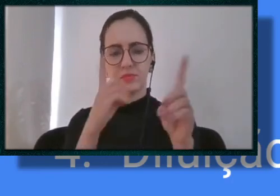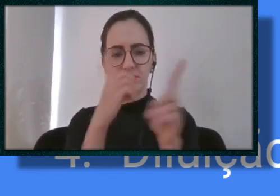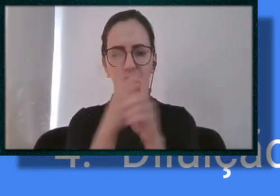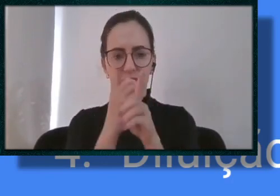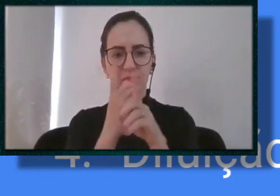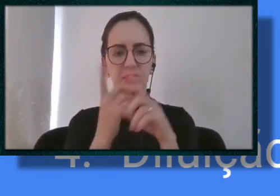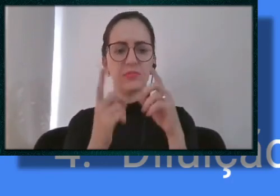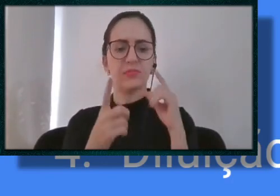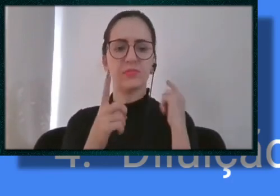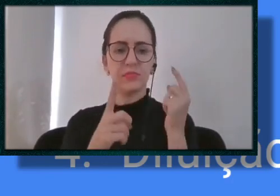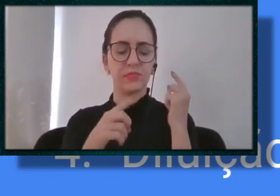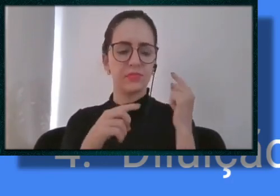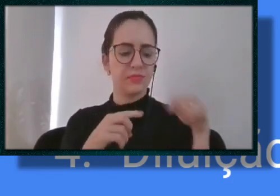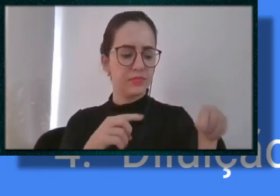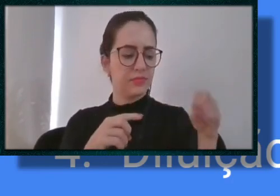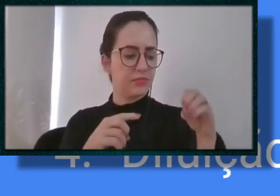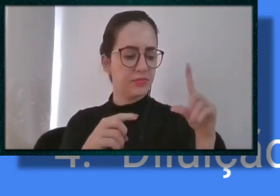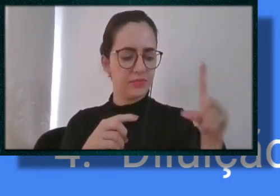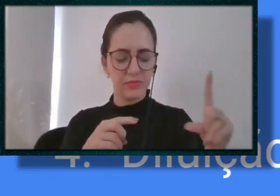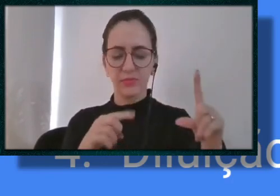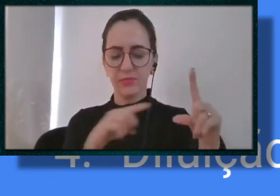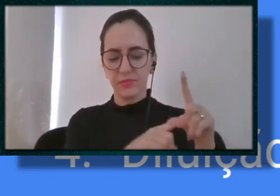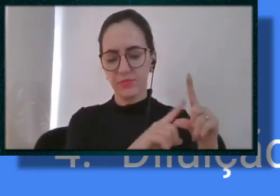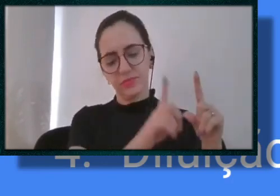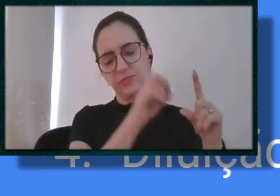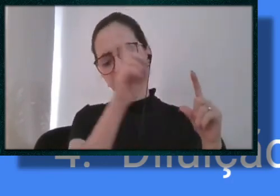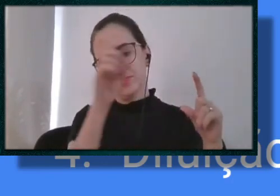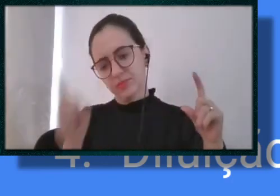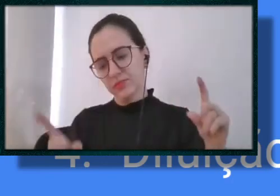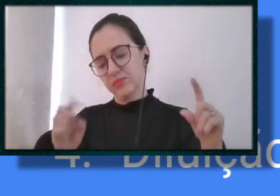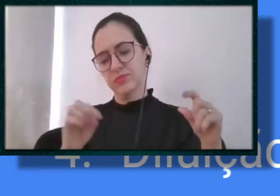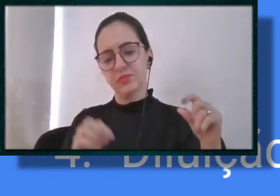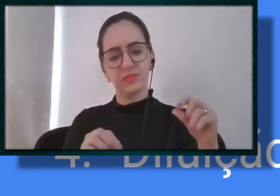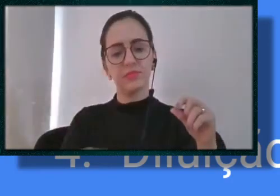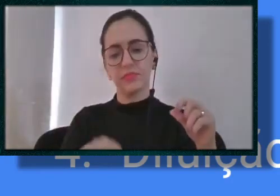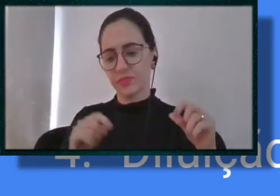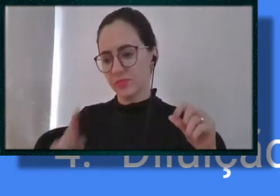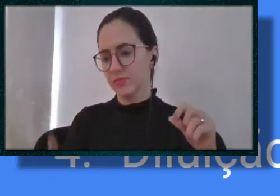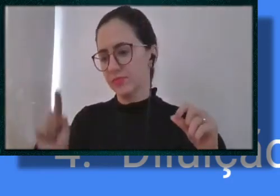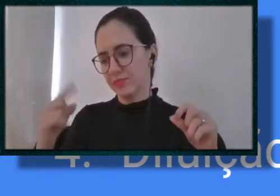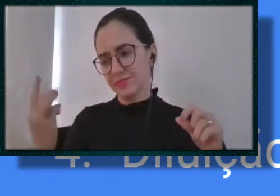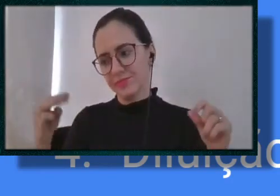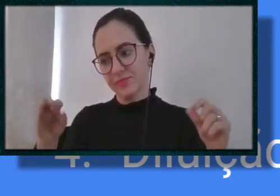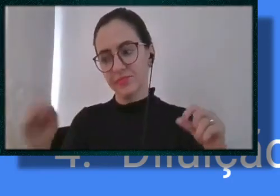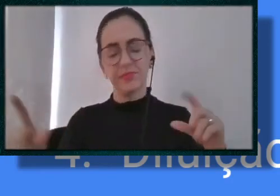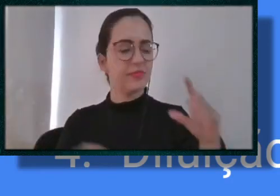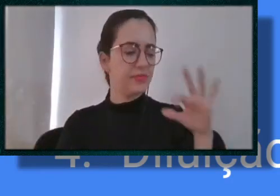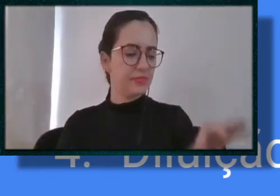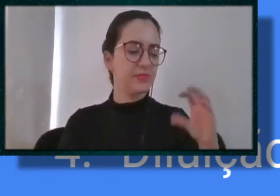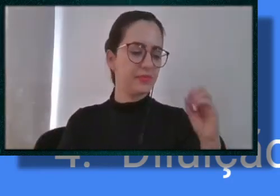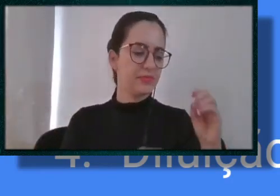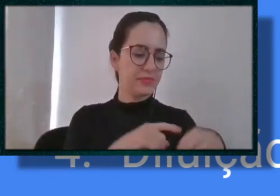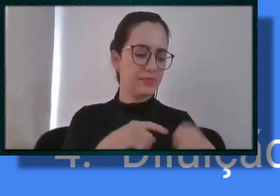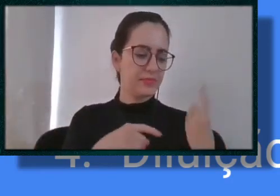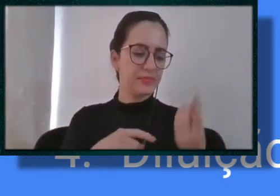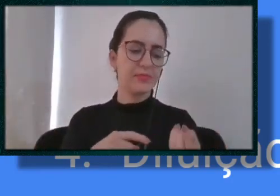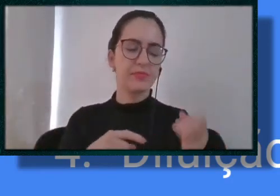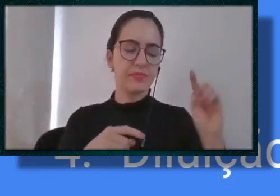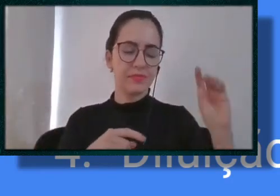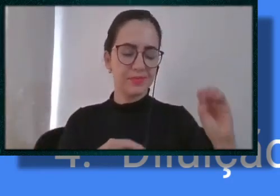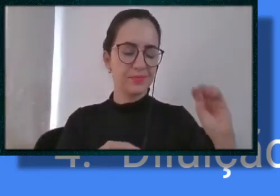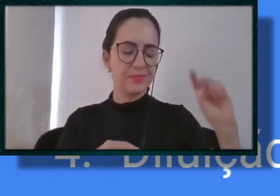então 0,06 mol de HCl vai formar 0,06 mol de água. Tá bom? Quando eu fiz